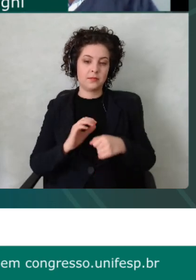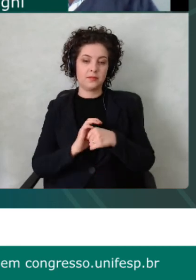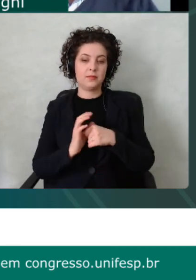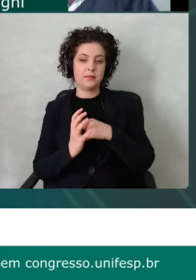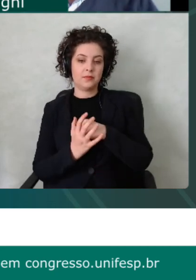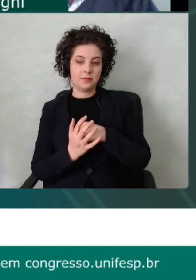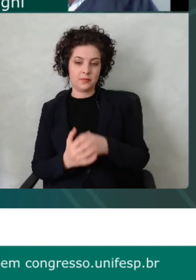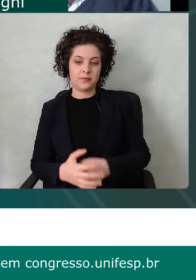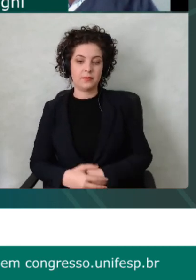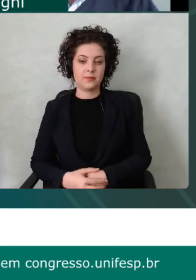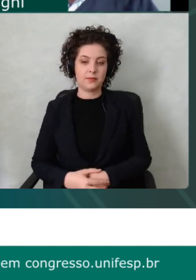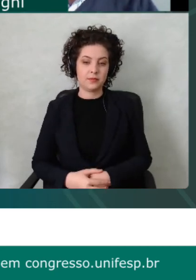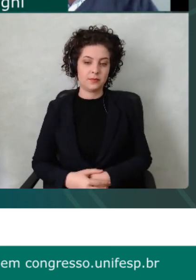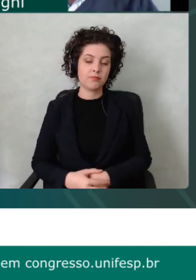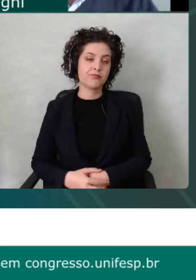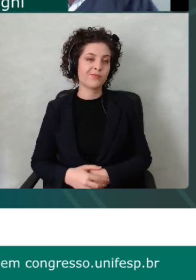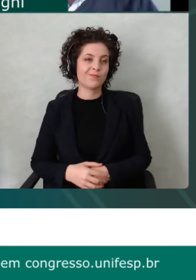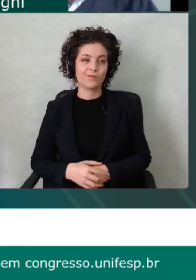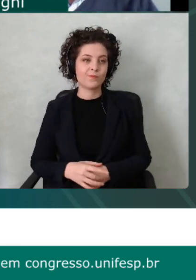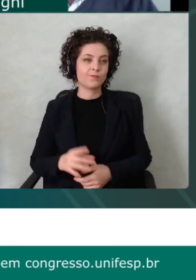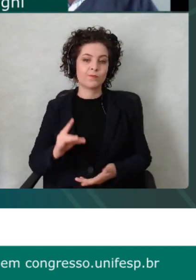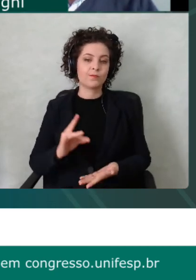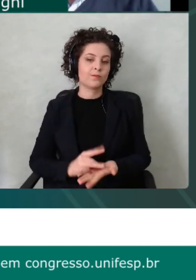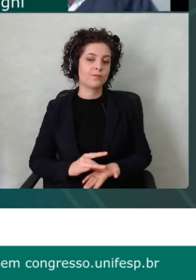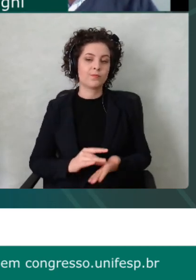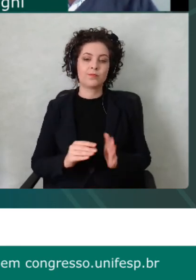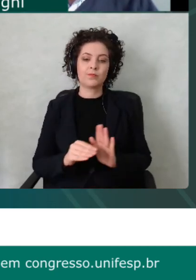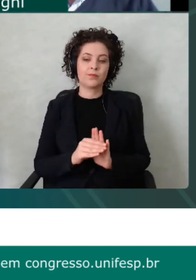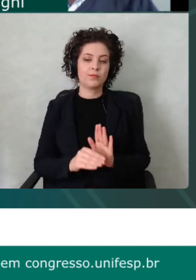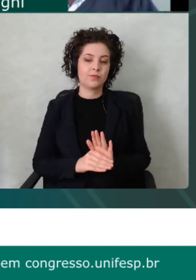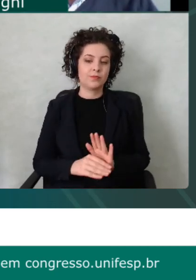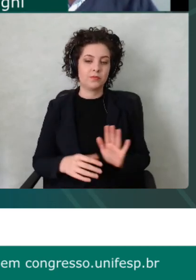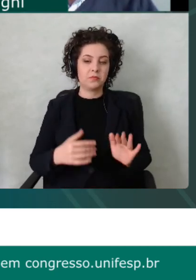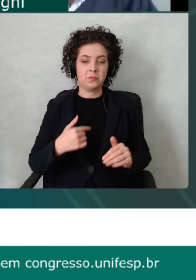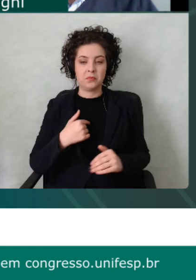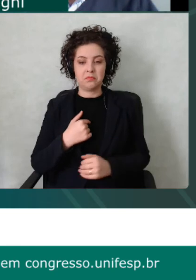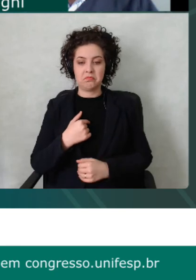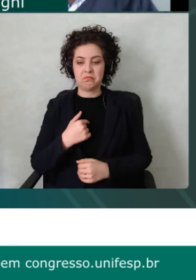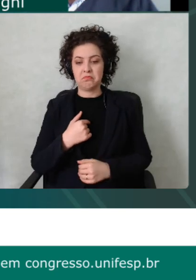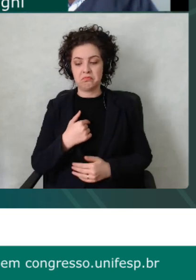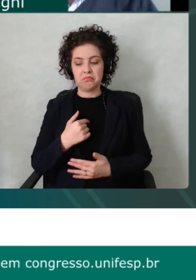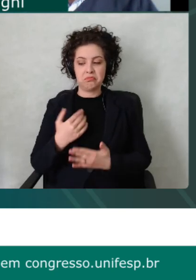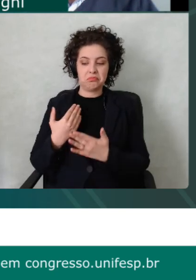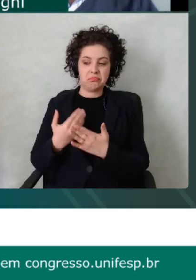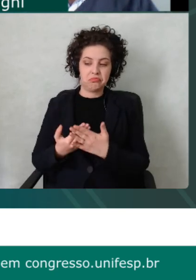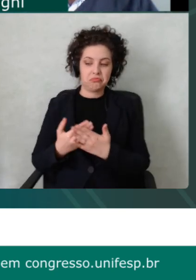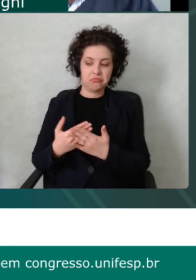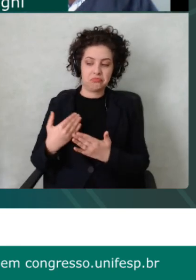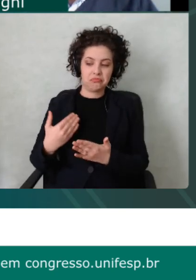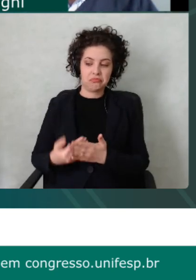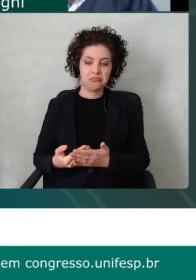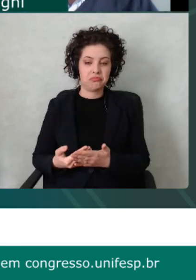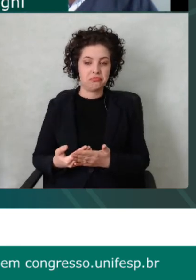tem nada específico do meu conhecimento que tenha estudado essa questão